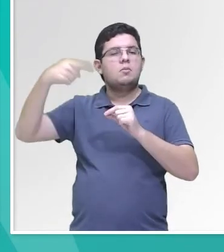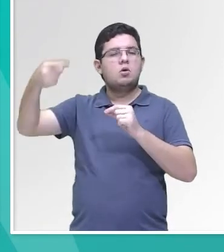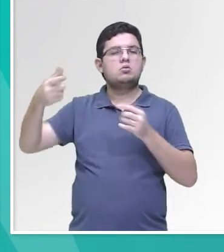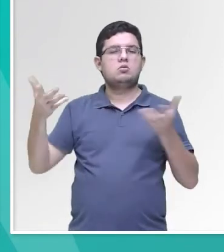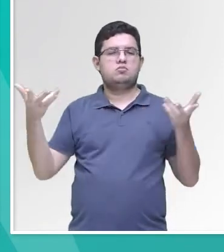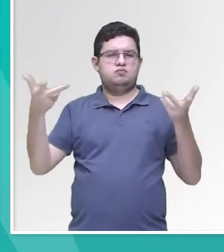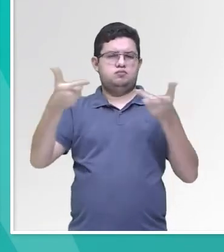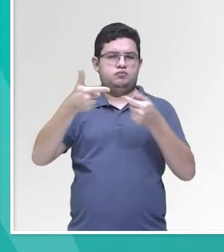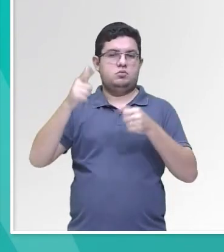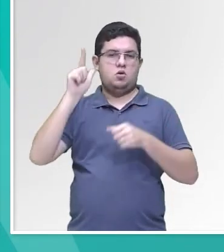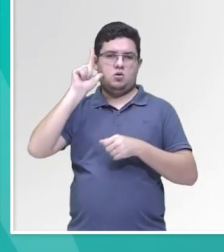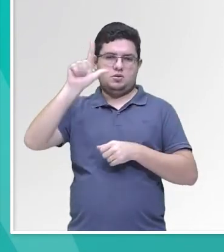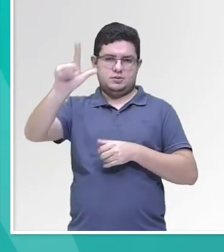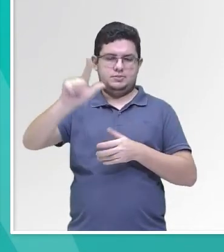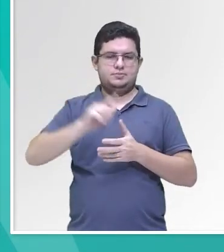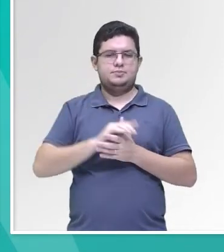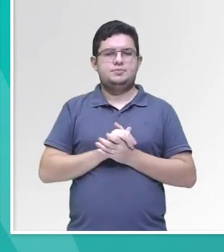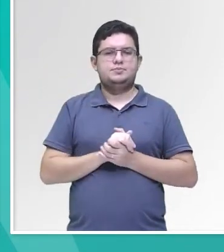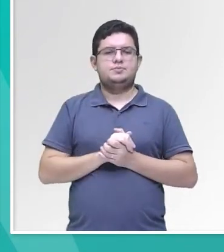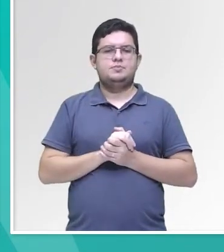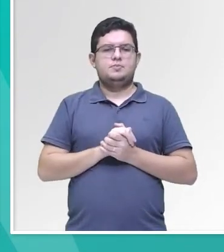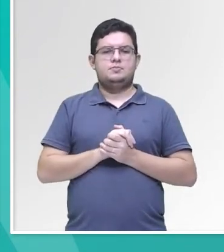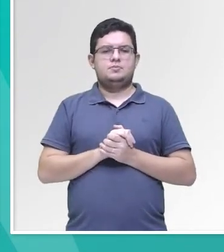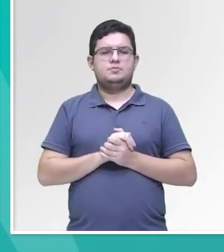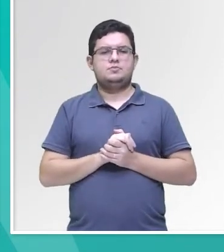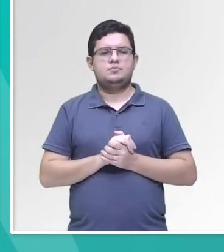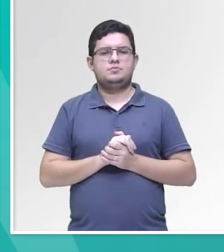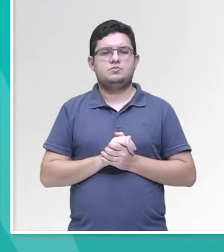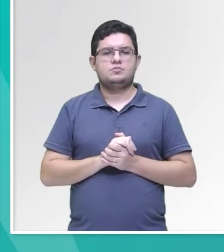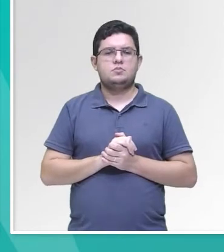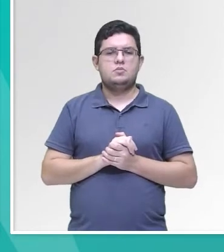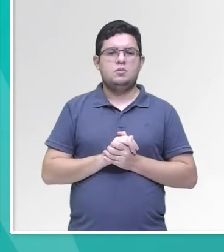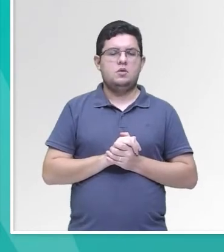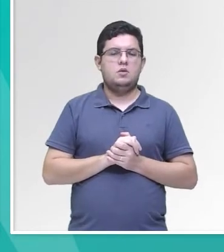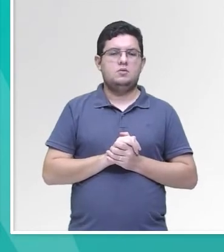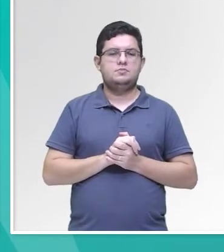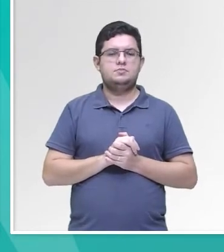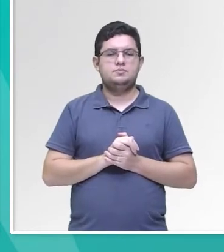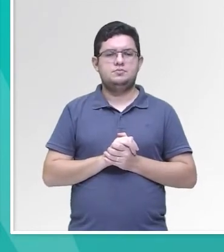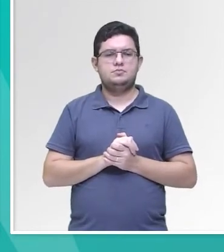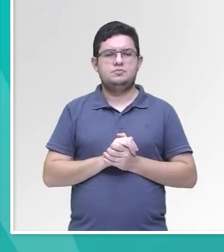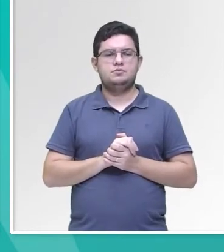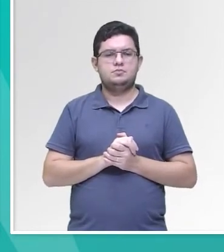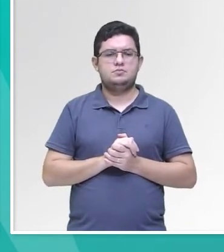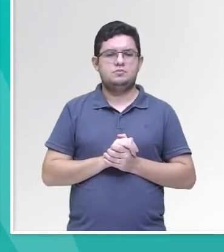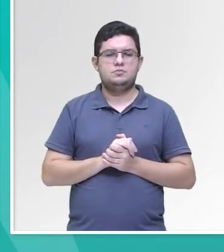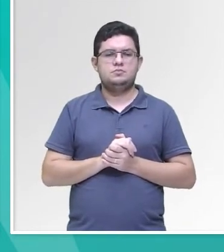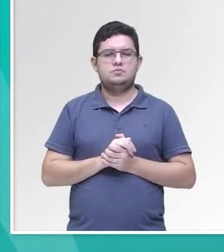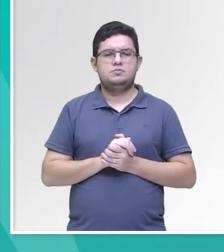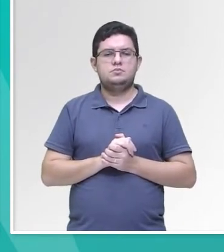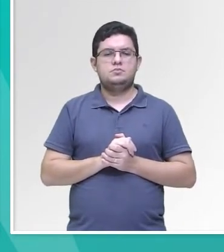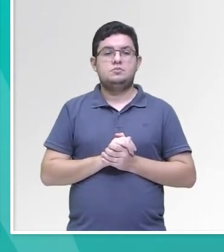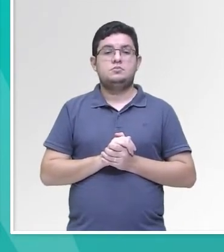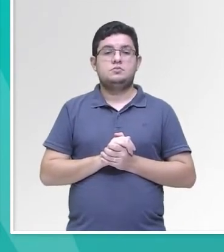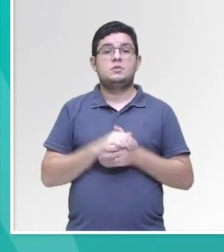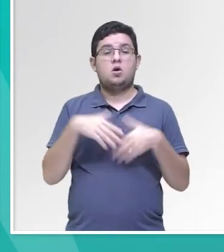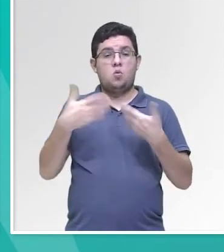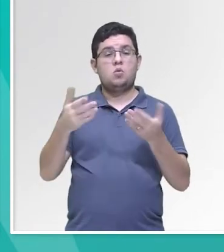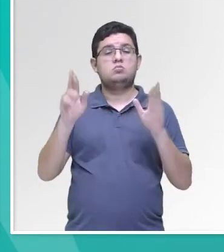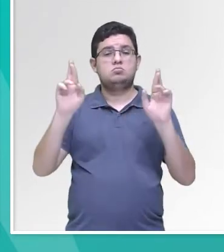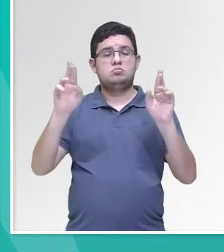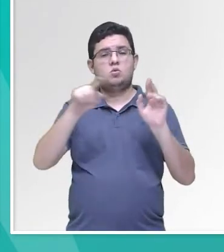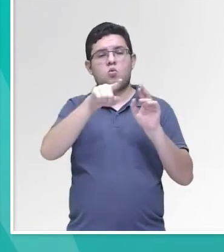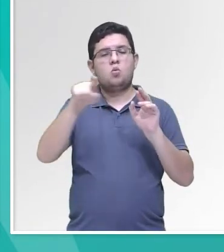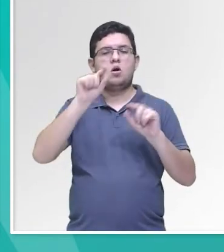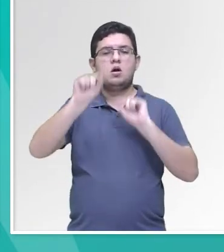consiga apurar a nossa habilidade de escrita para textos dissertativos argumentativos como esse, ok? E é isso que a gente vai buscar